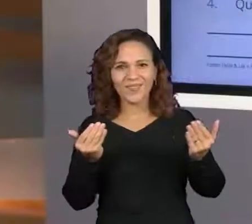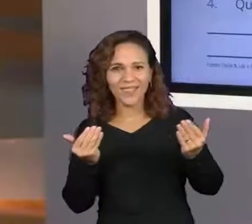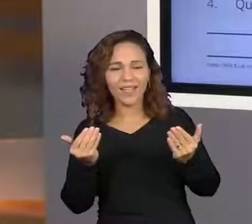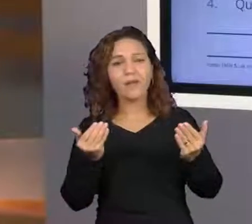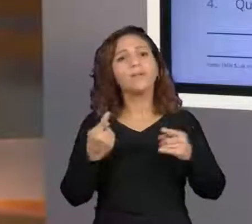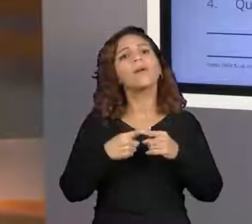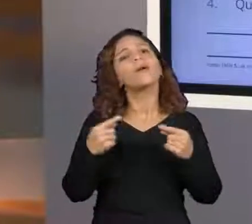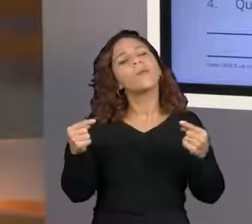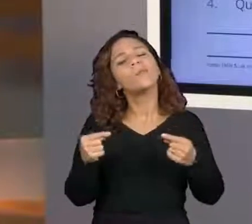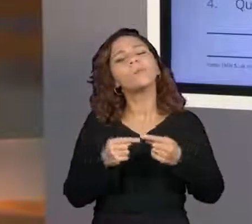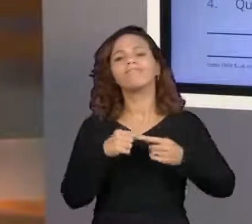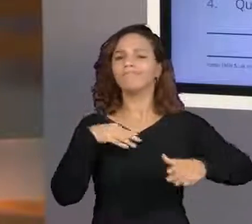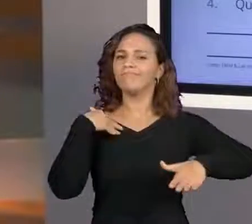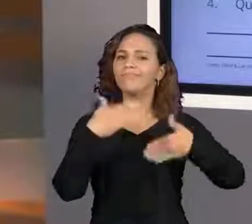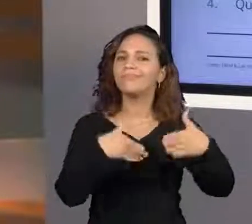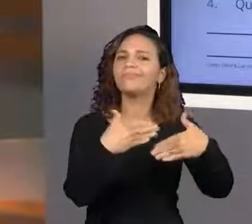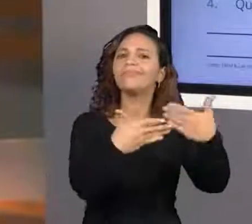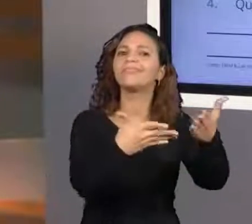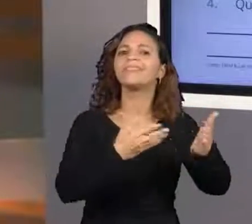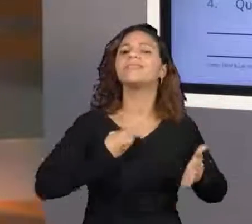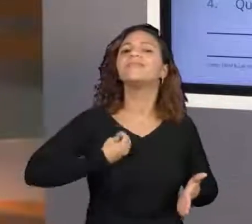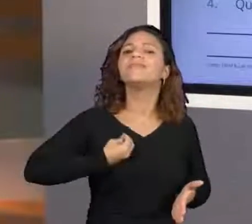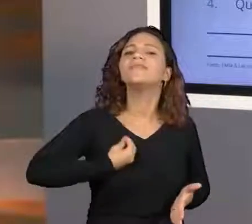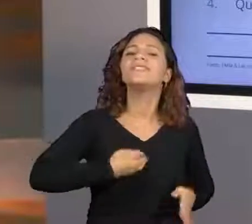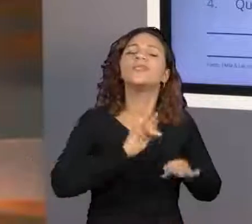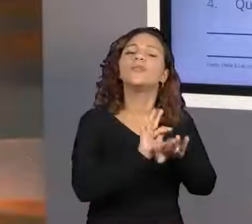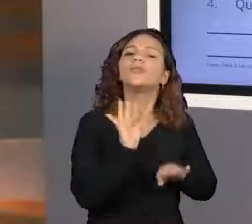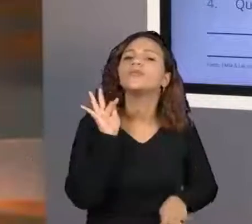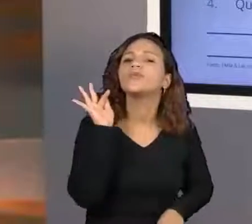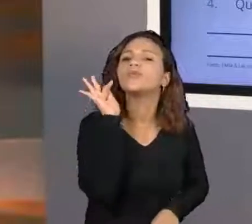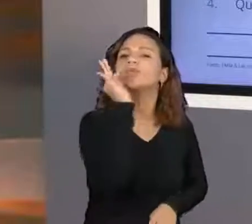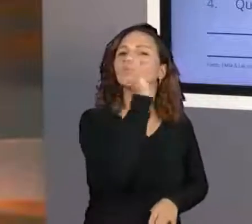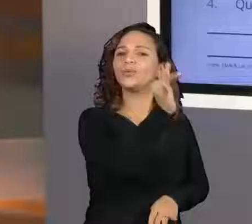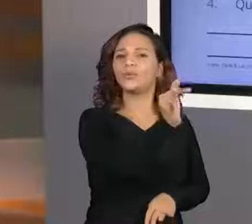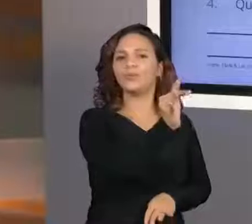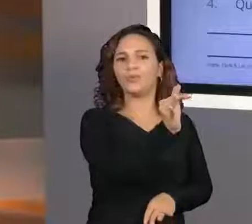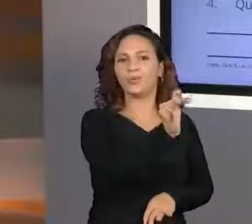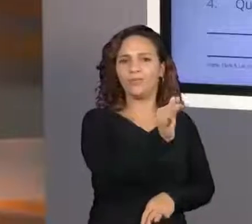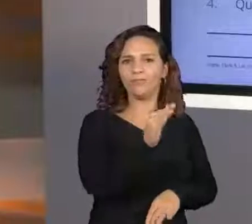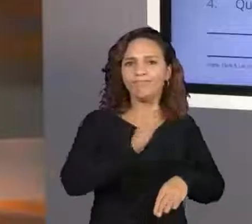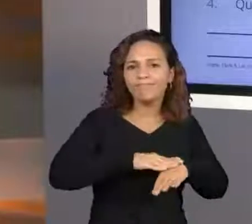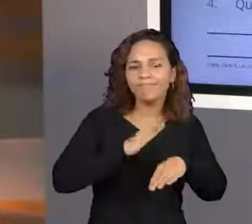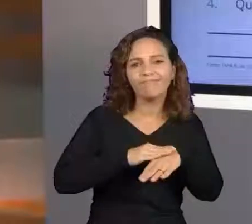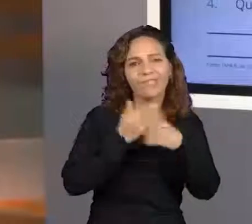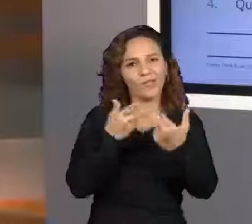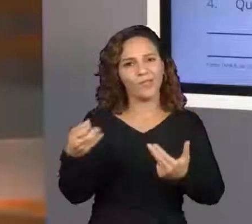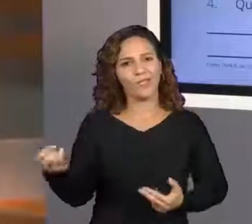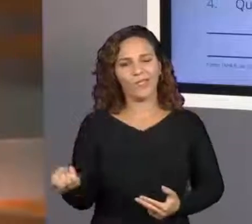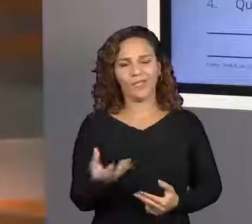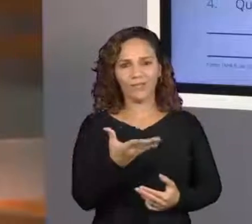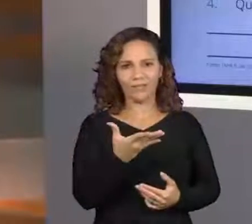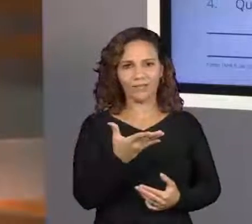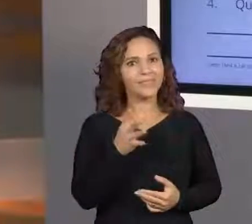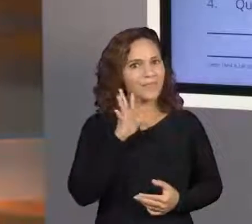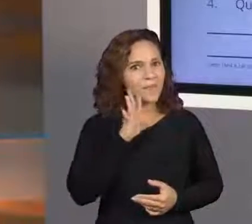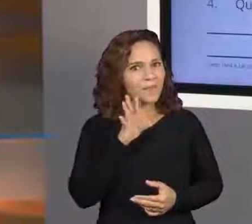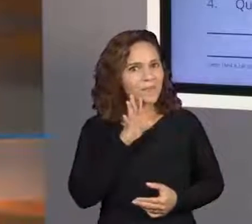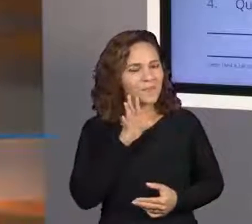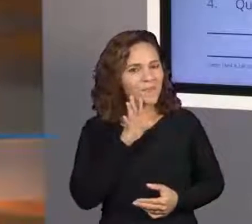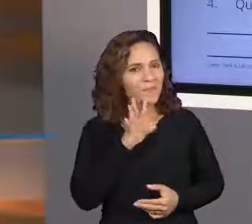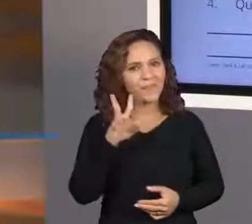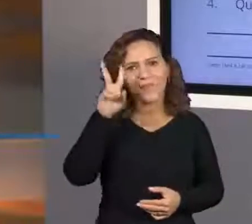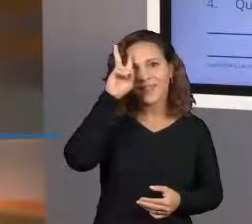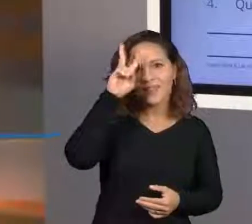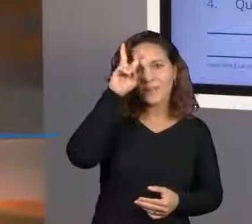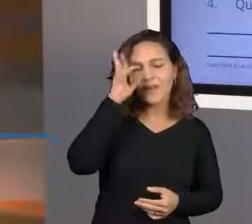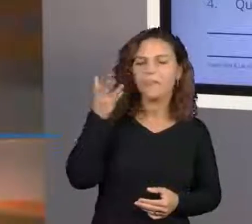frente que se anda. Ou seja, é para frente que eu faço as novas coisas. Então, muito legal a gente lembrar do